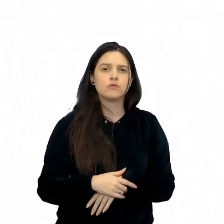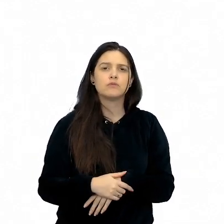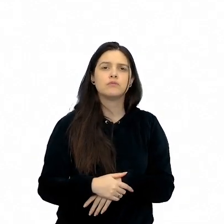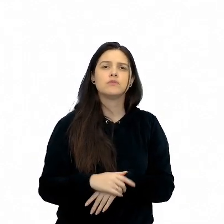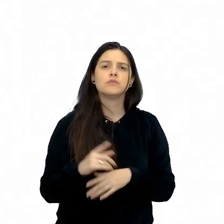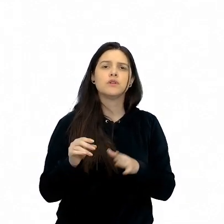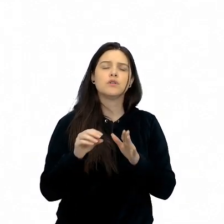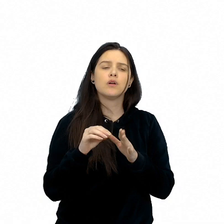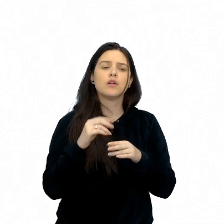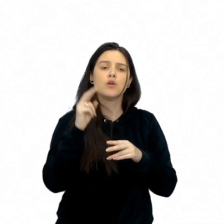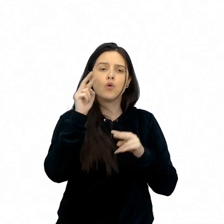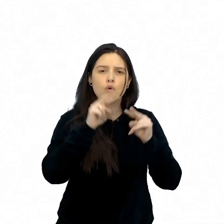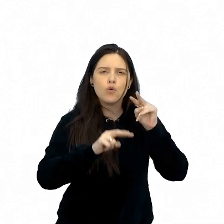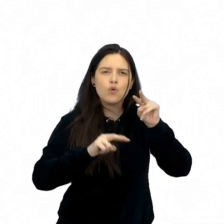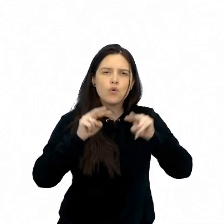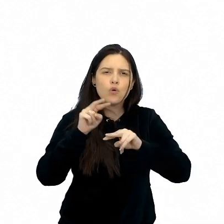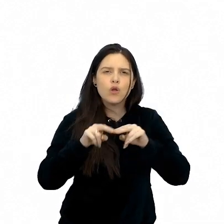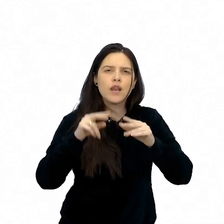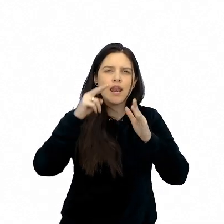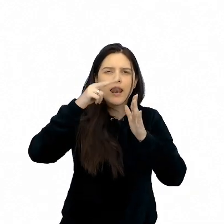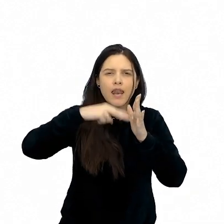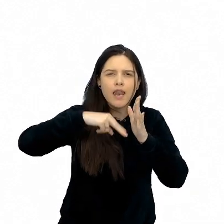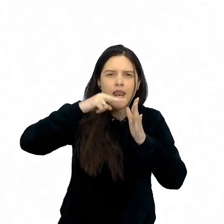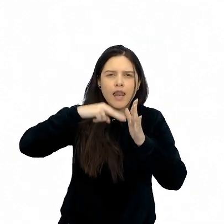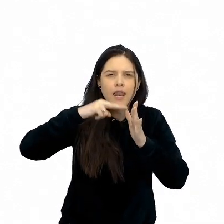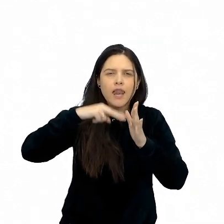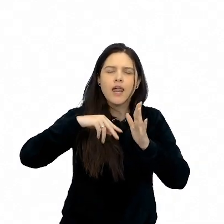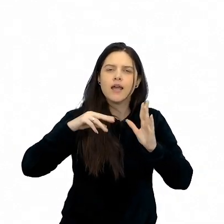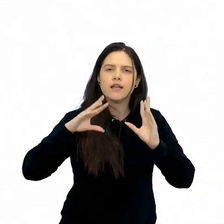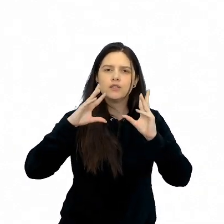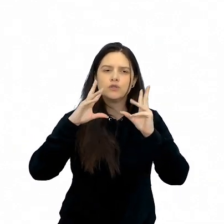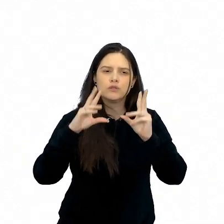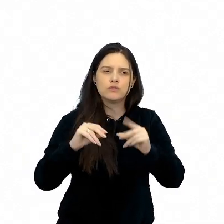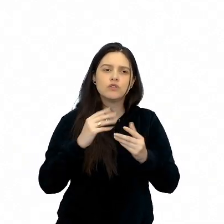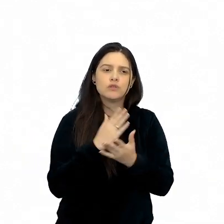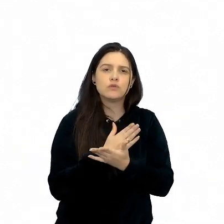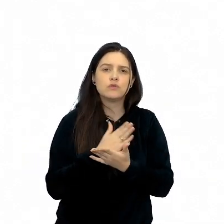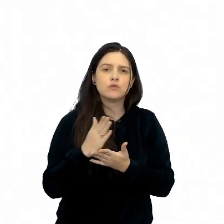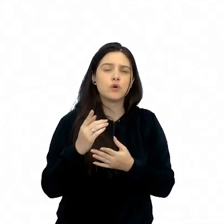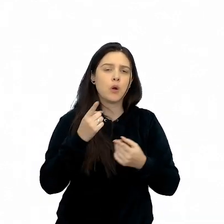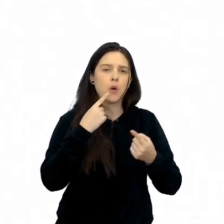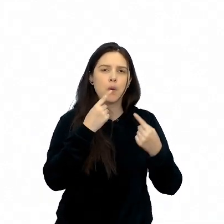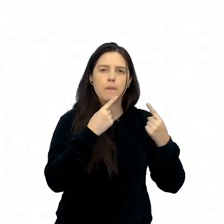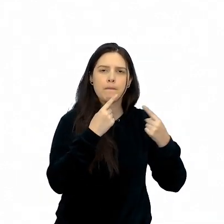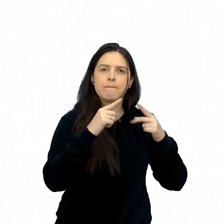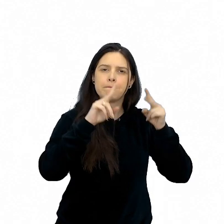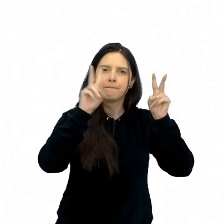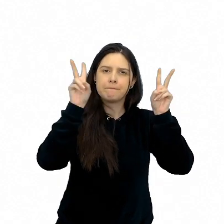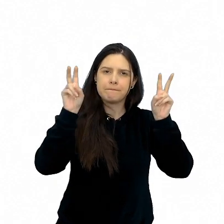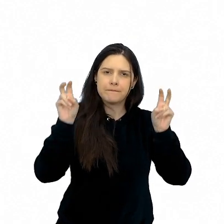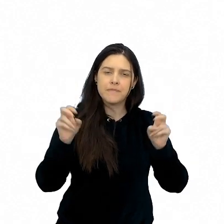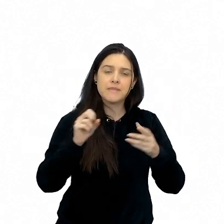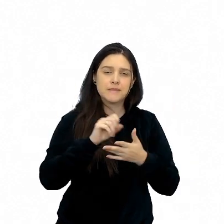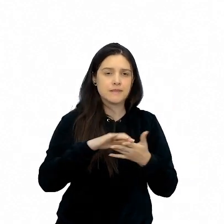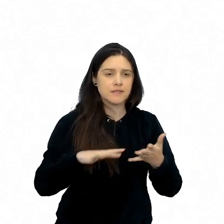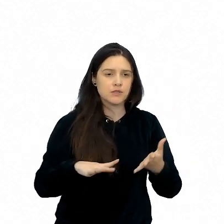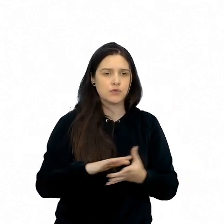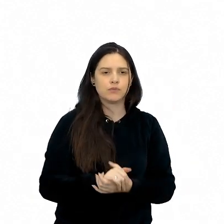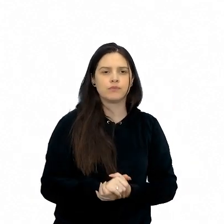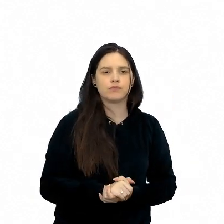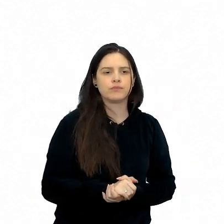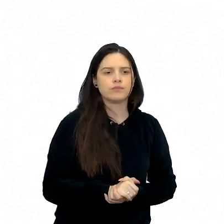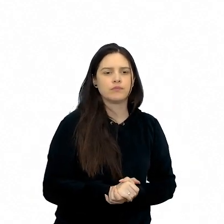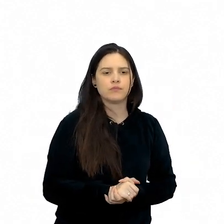segundinhos para vocês olharem, para vocês lerem esse exercício aí, e a gente vai começar essa discussão a respeito desse exercício.